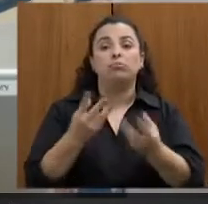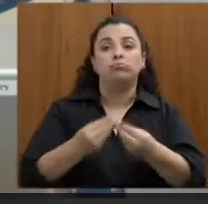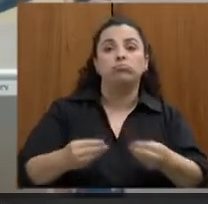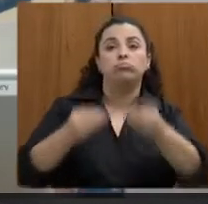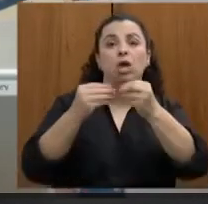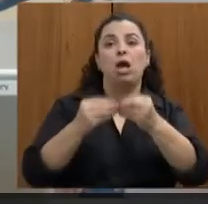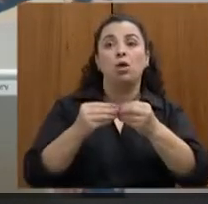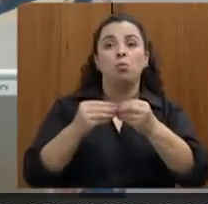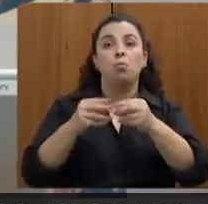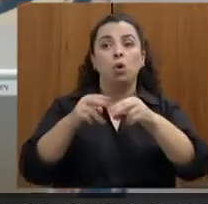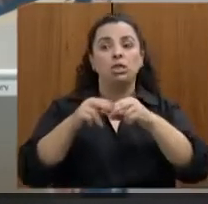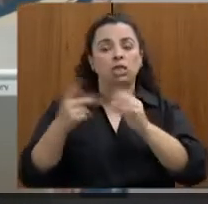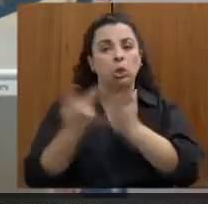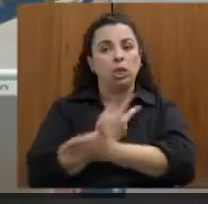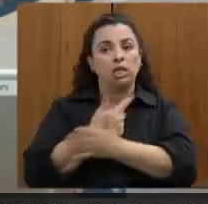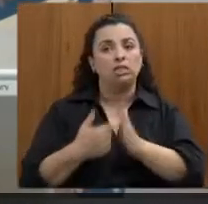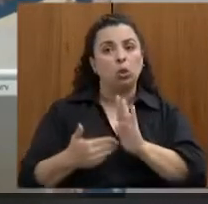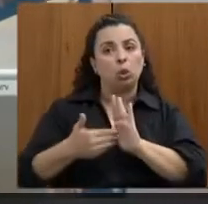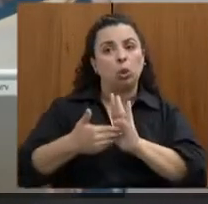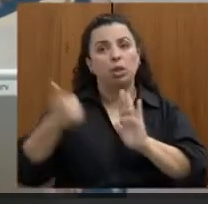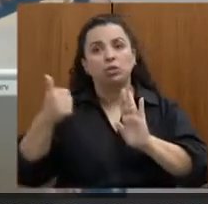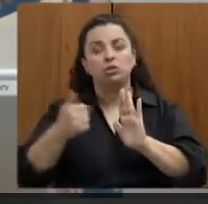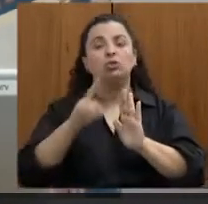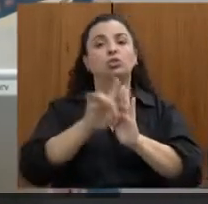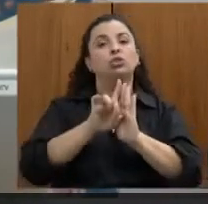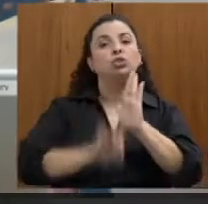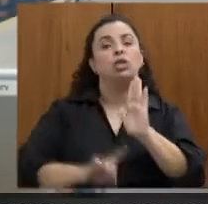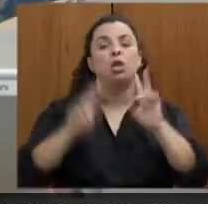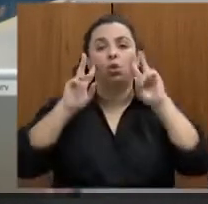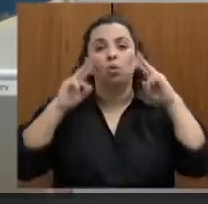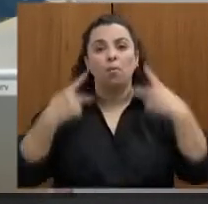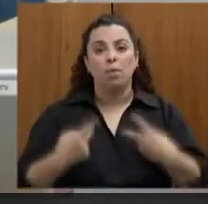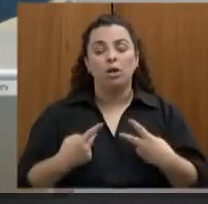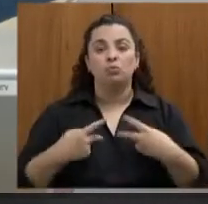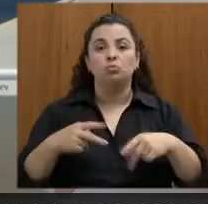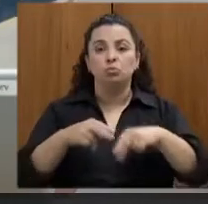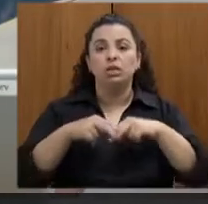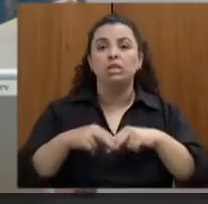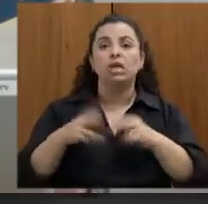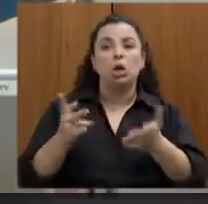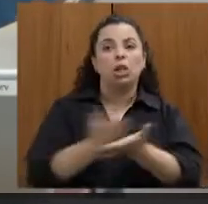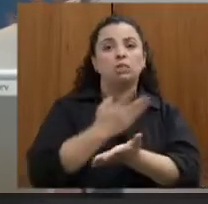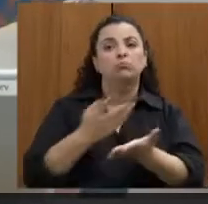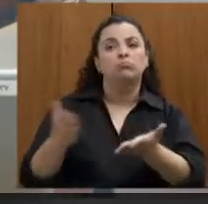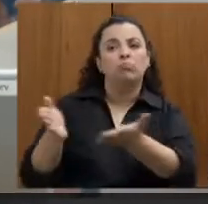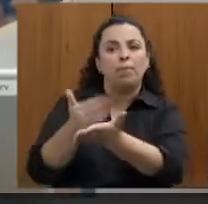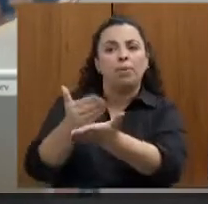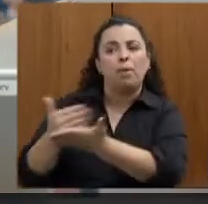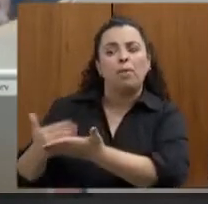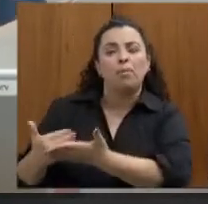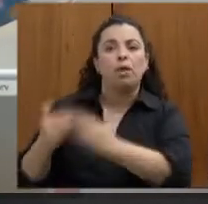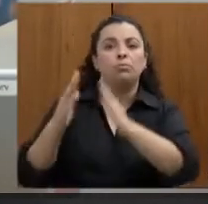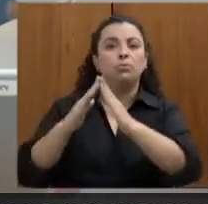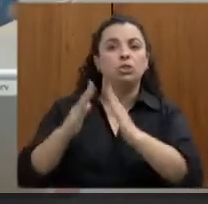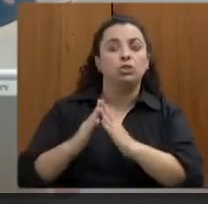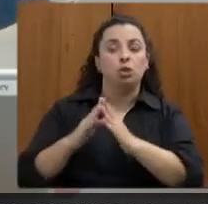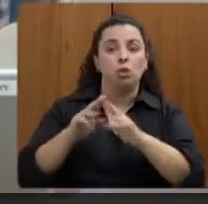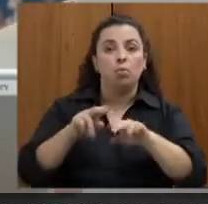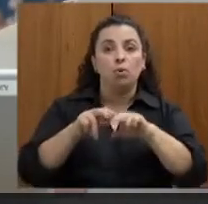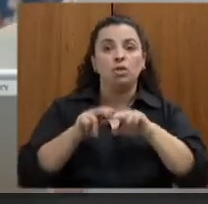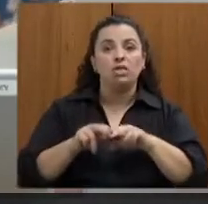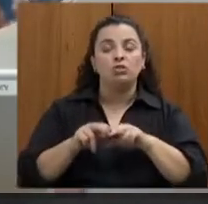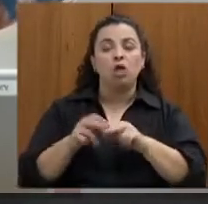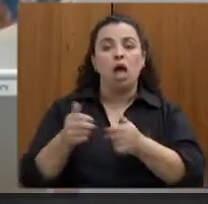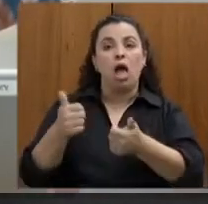humanos à moradia e à vida decorrentes no fim da suspensão dos despejos referente à